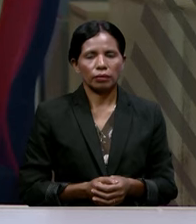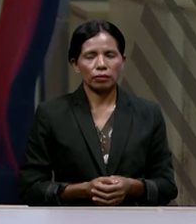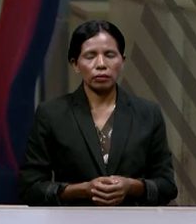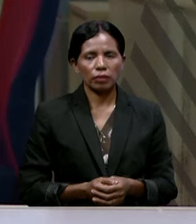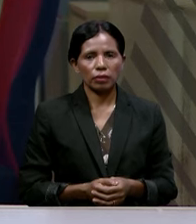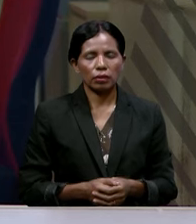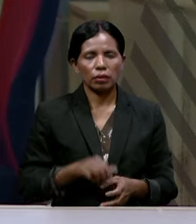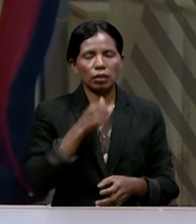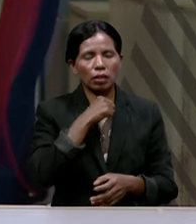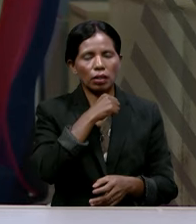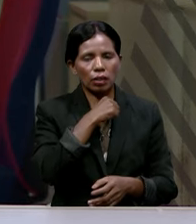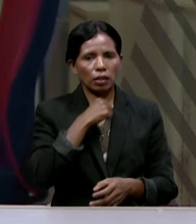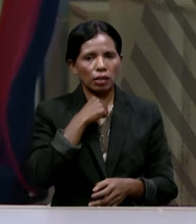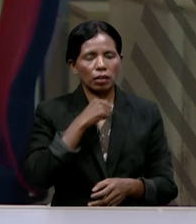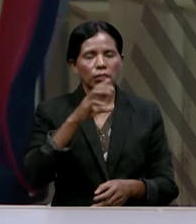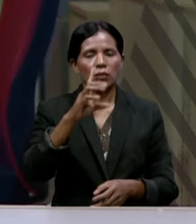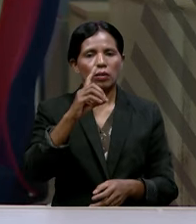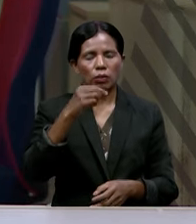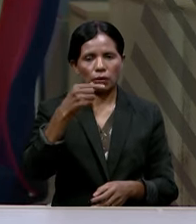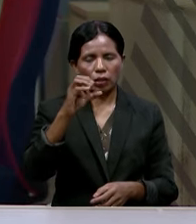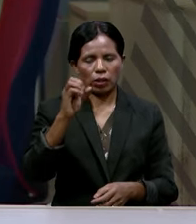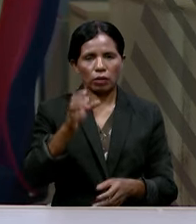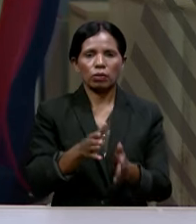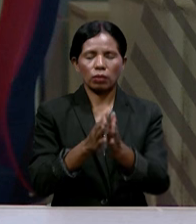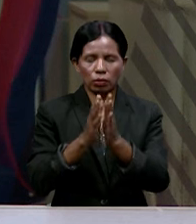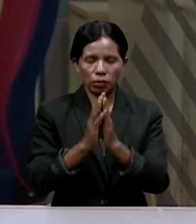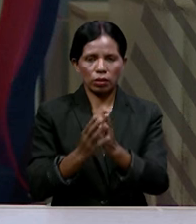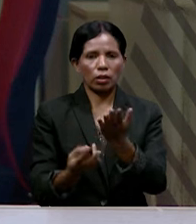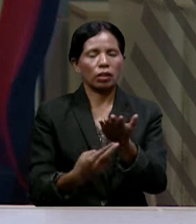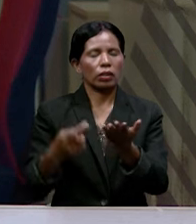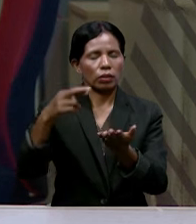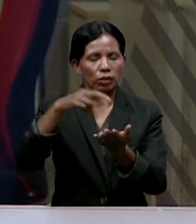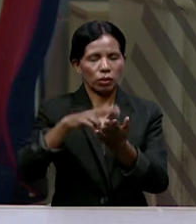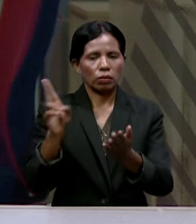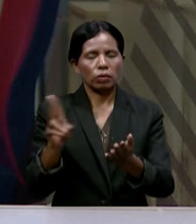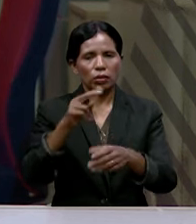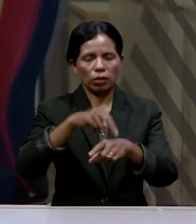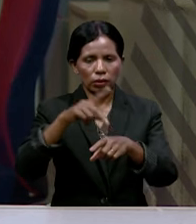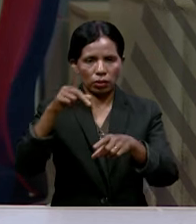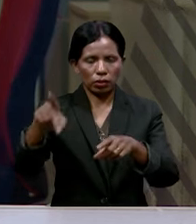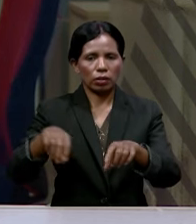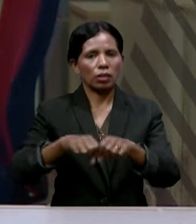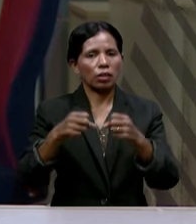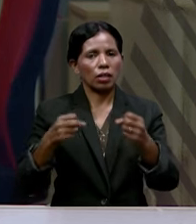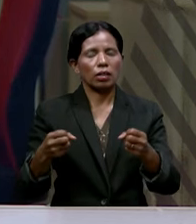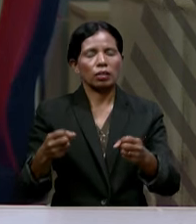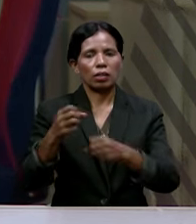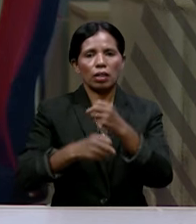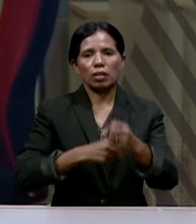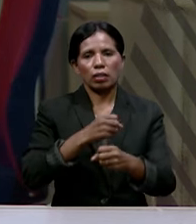Padre Domingos Mobere, Husu Timoruang Hotu, atu restaura Fali Unidade Nacional de Berrahu e Atinan Rihung Rua.